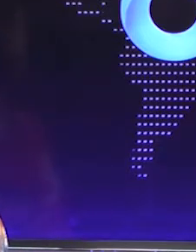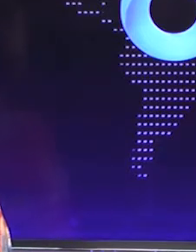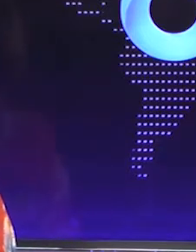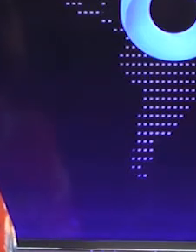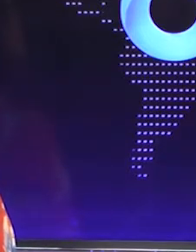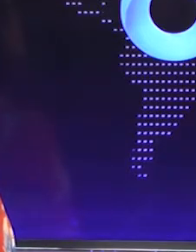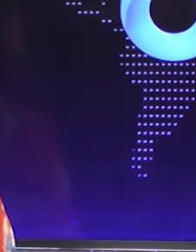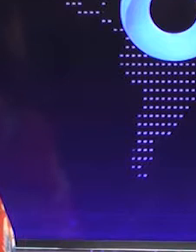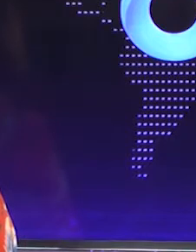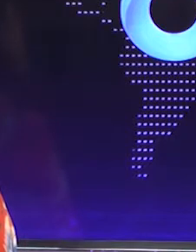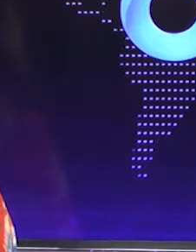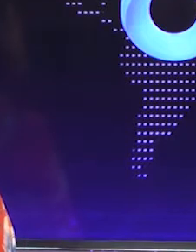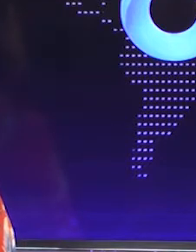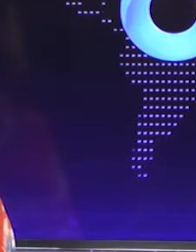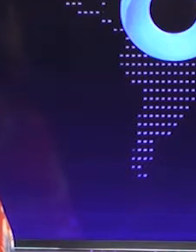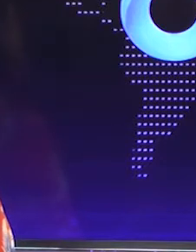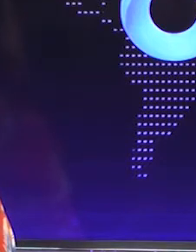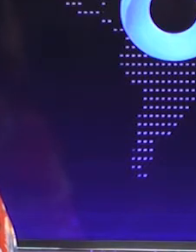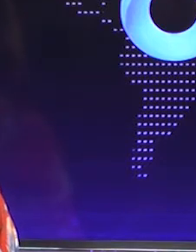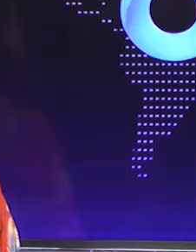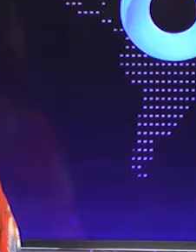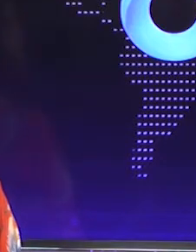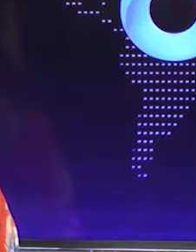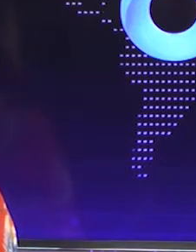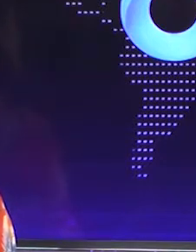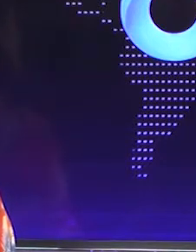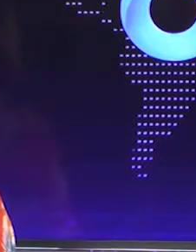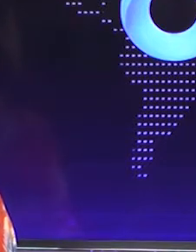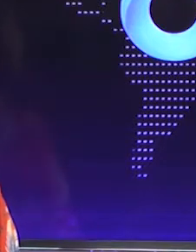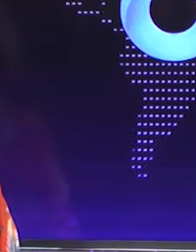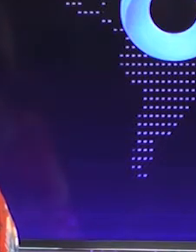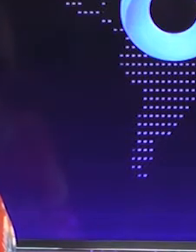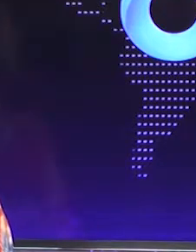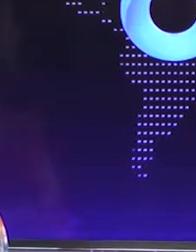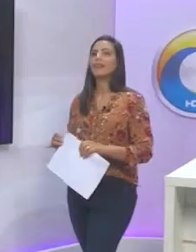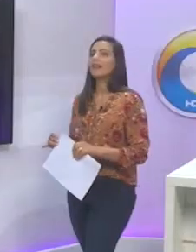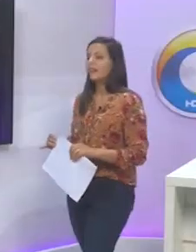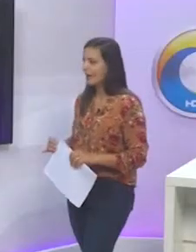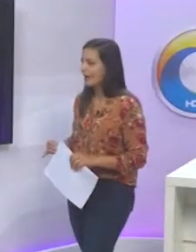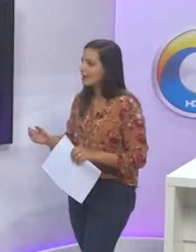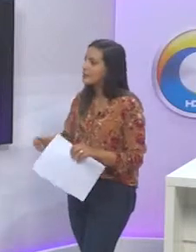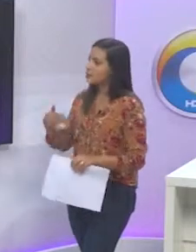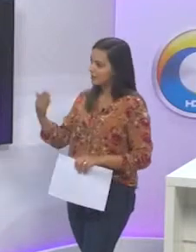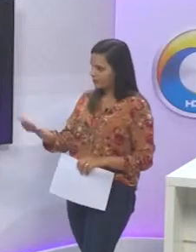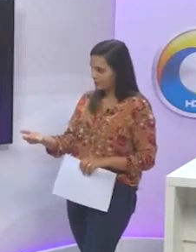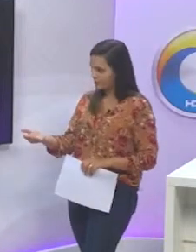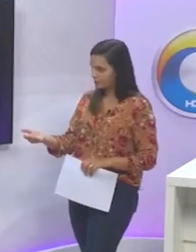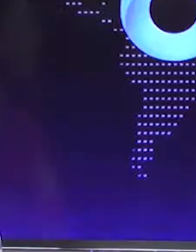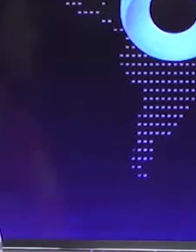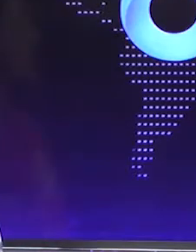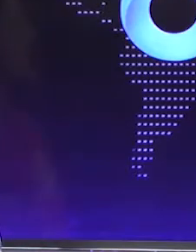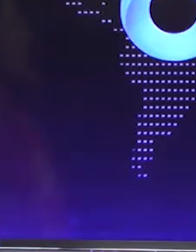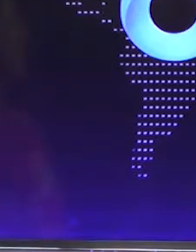população e também o gel lubrificante até sexta feira às 17 horas o dobro ele é além da distribuição